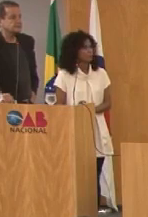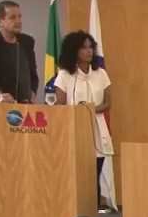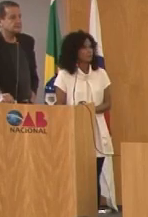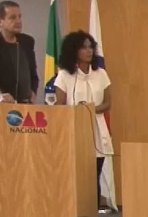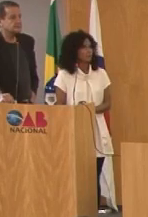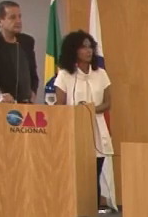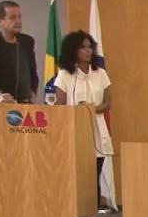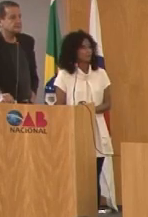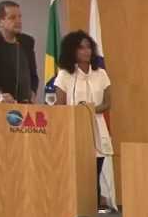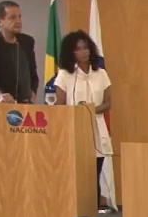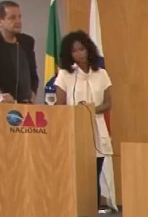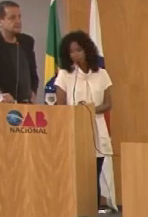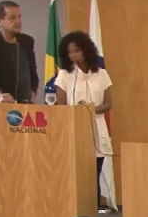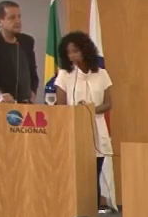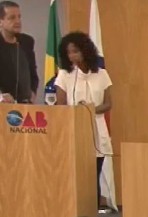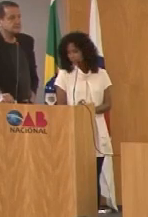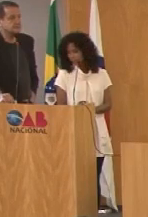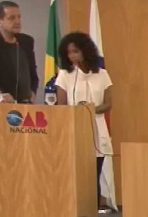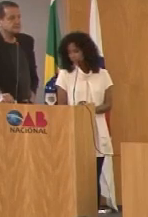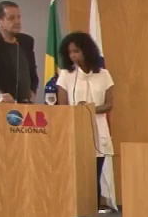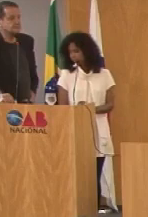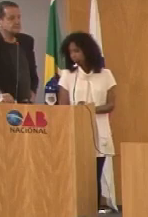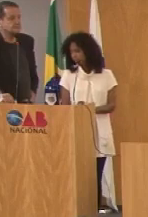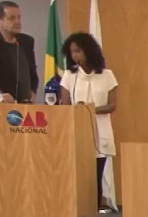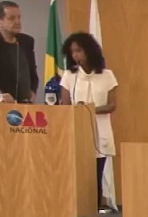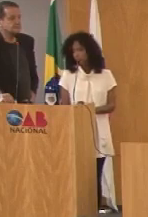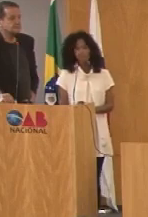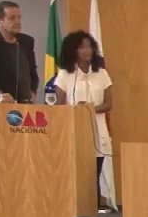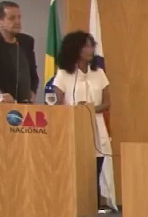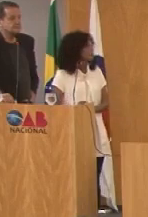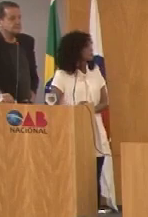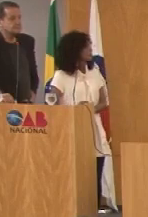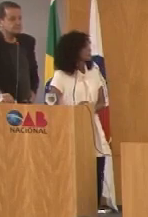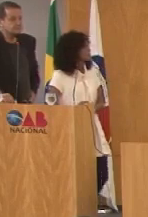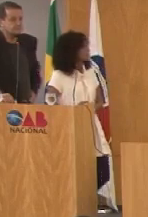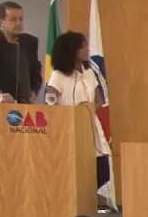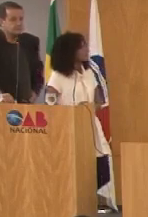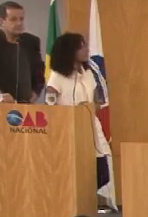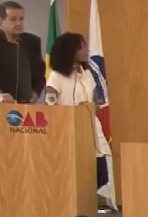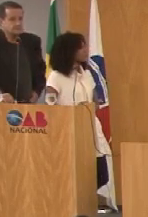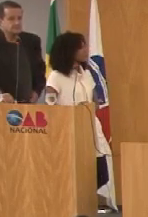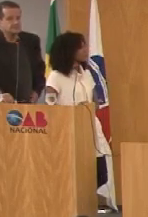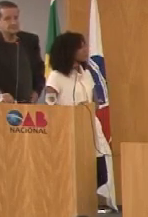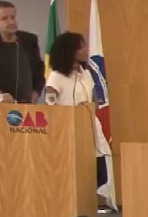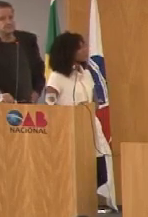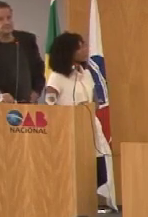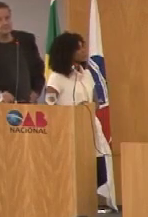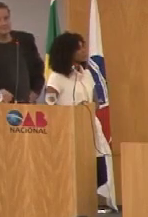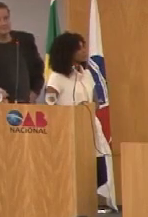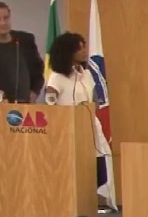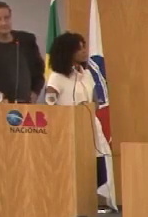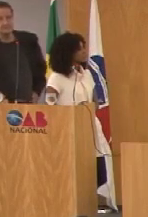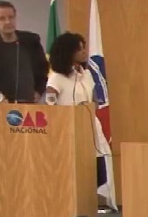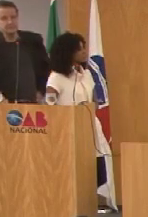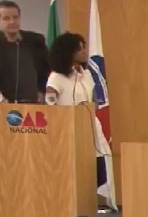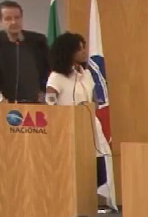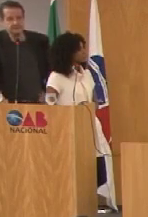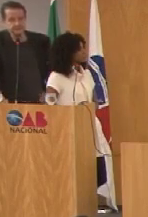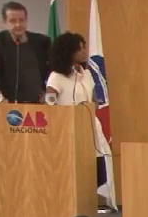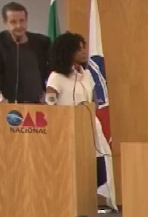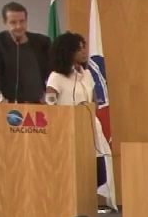e homens que souberam exercer sua indignação contra as violências perpetradas pela